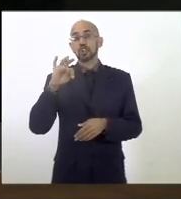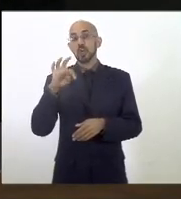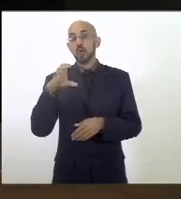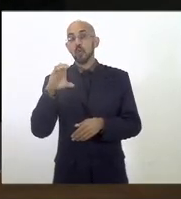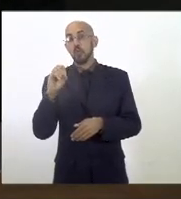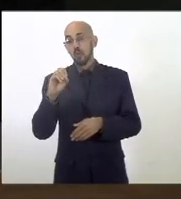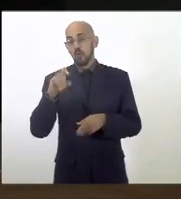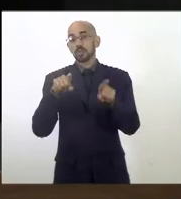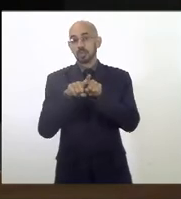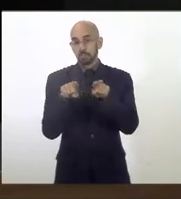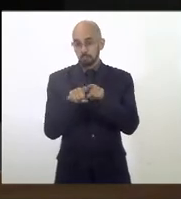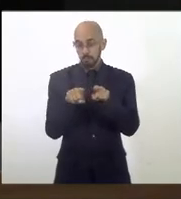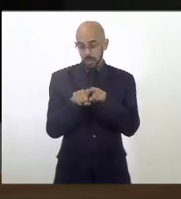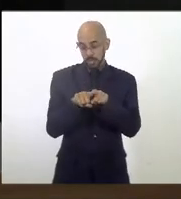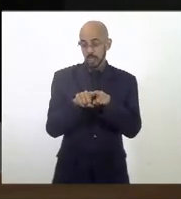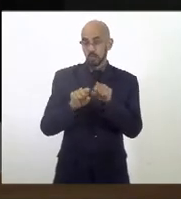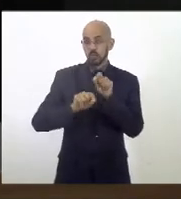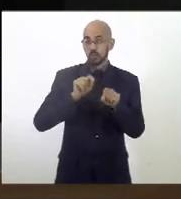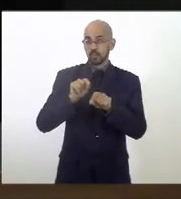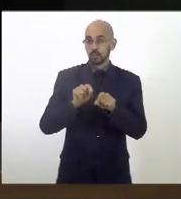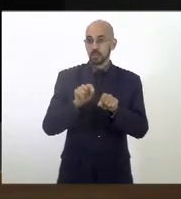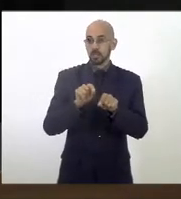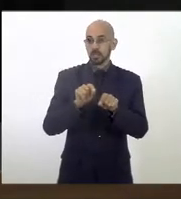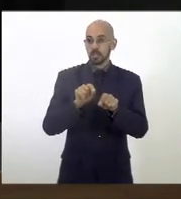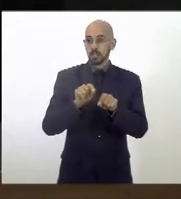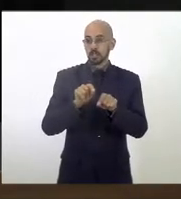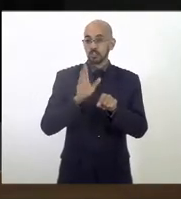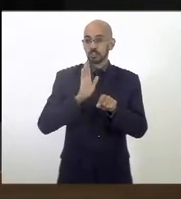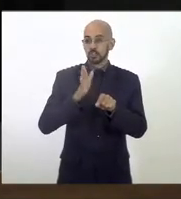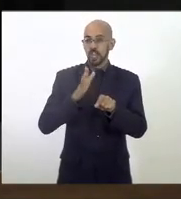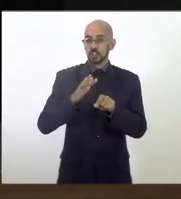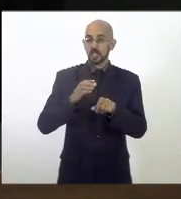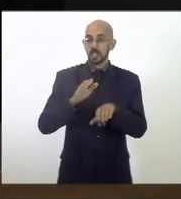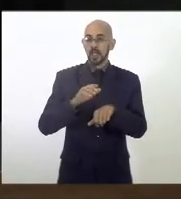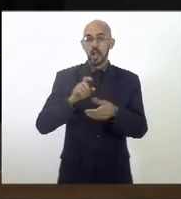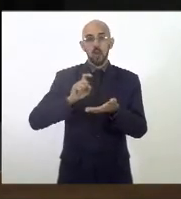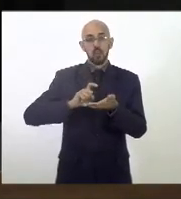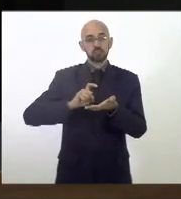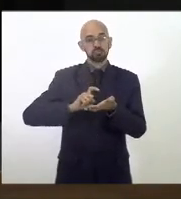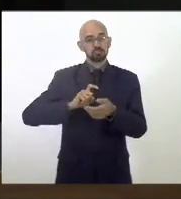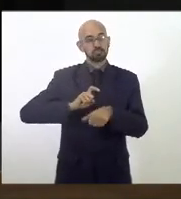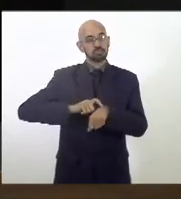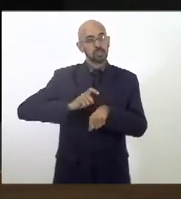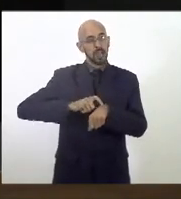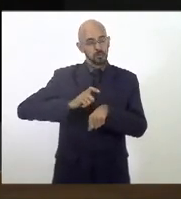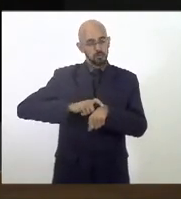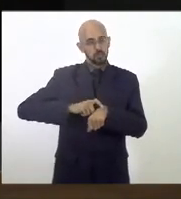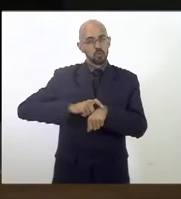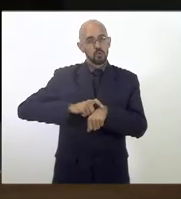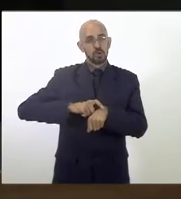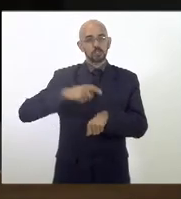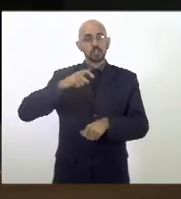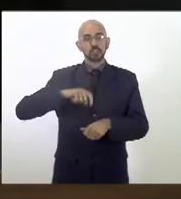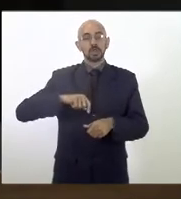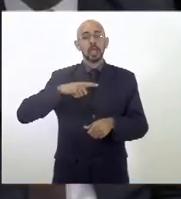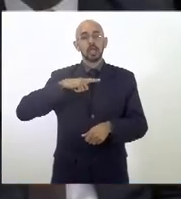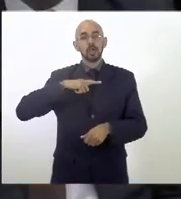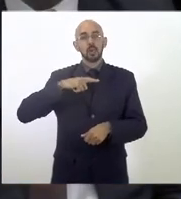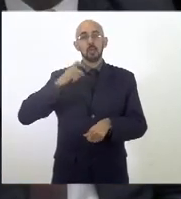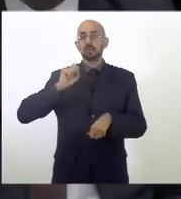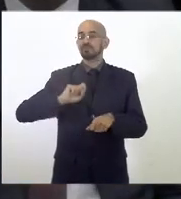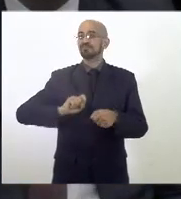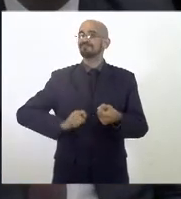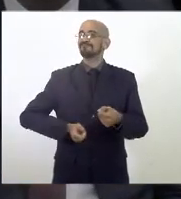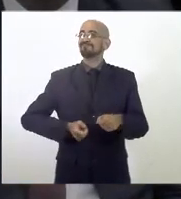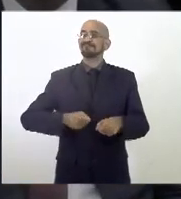eu falo há algum tempo, a gente tem vivido, doutor Henrique, doutor Luciano, um momento único no estado do Rio de Janeiro,